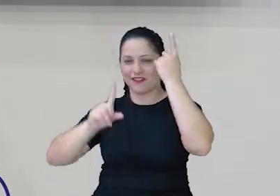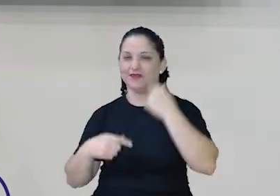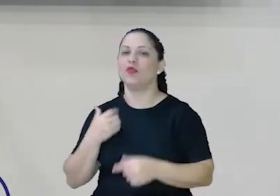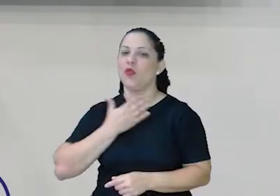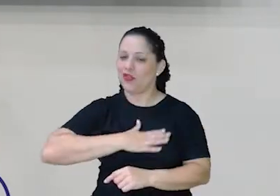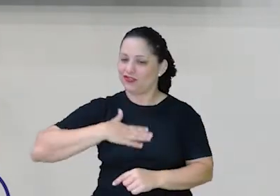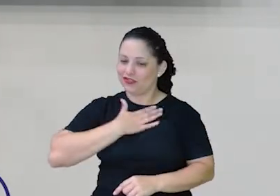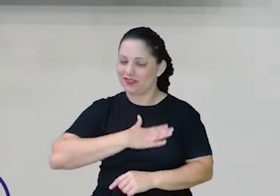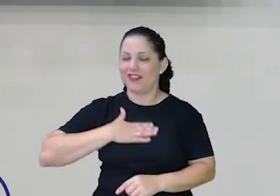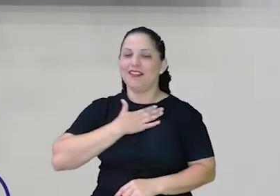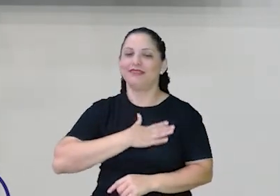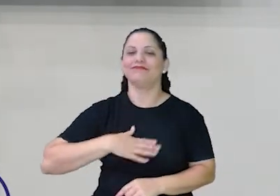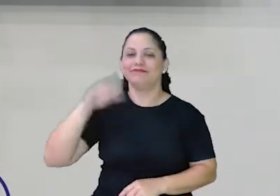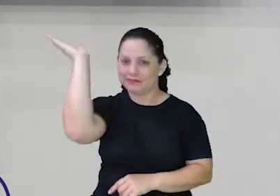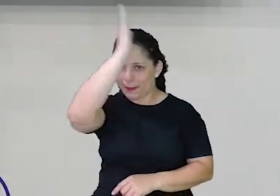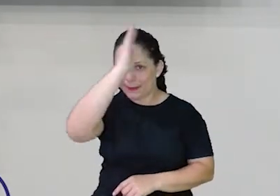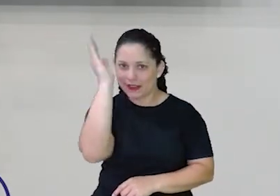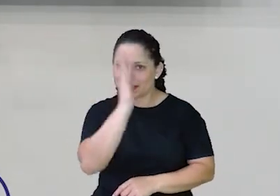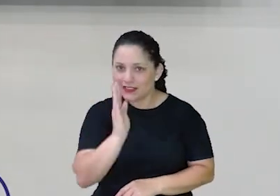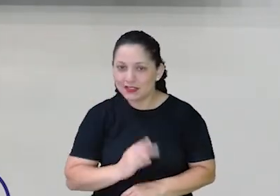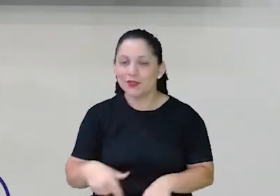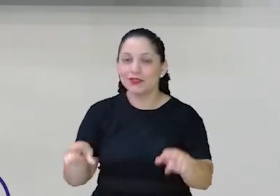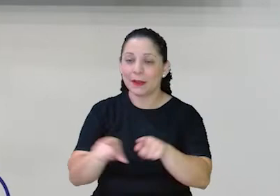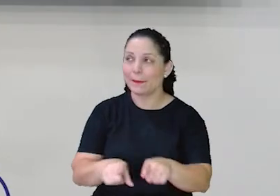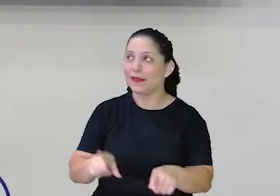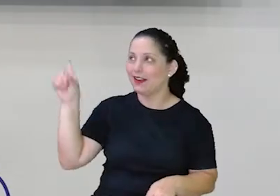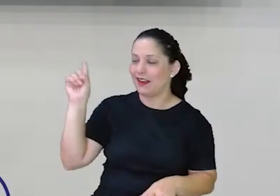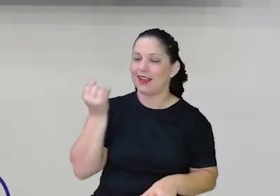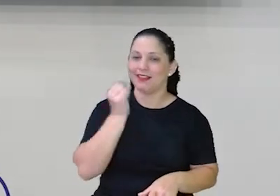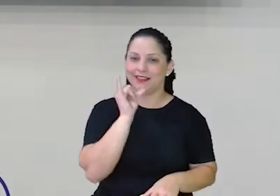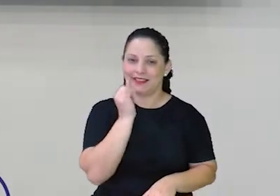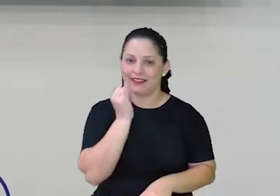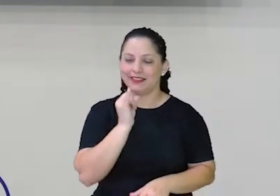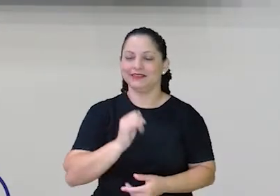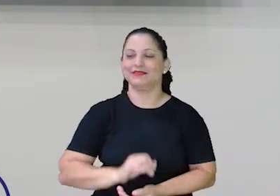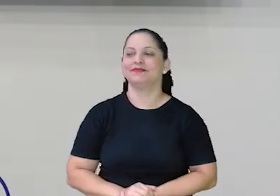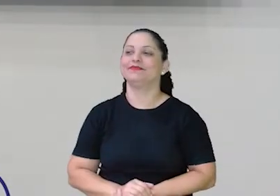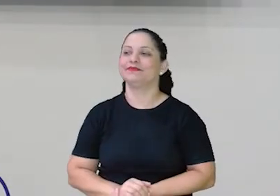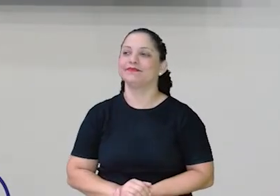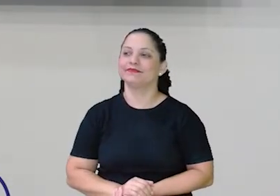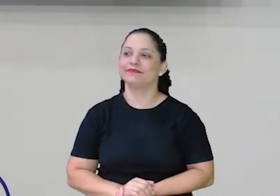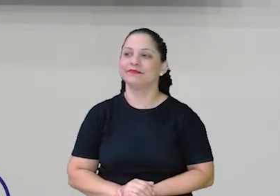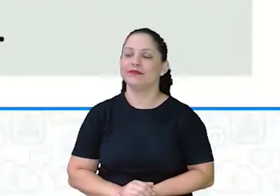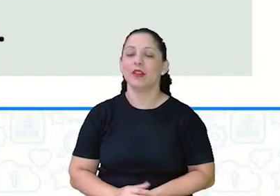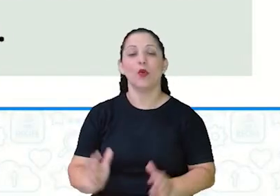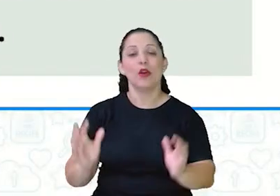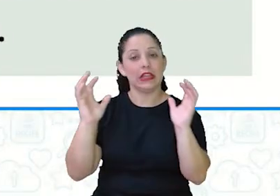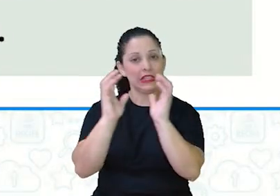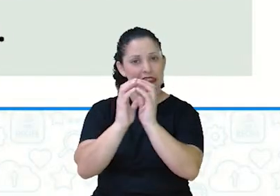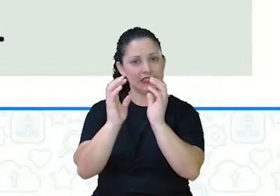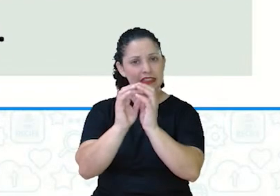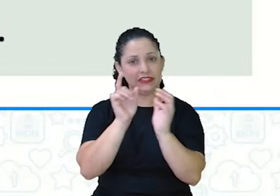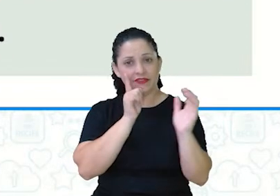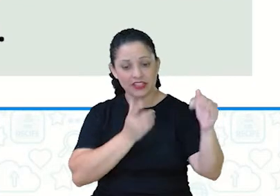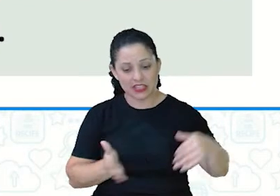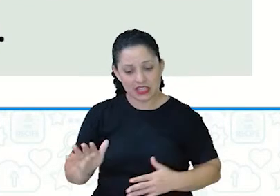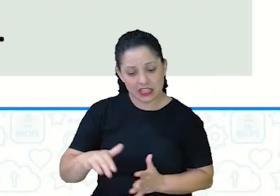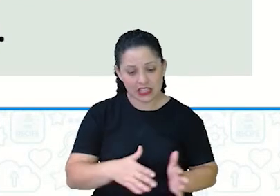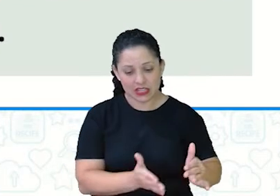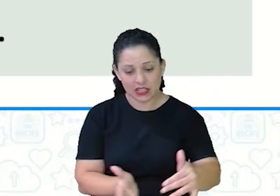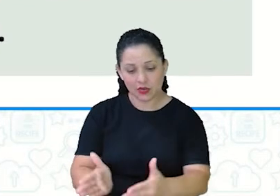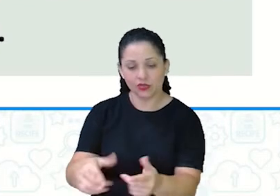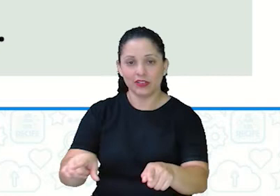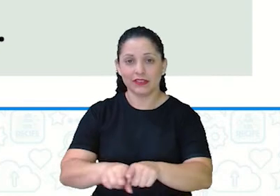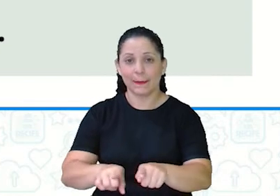gosta do carnaval do Brasil e também gosta do carnaval de Veneza, tá certo? Então, Recife é cercado por rios e cortado por